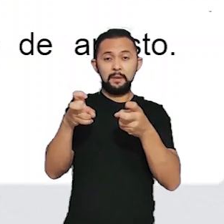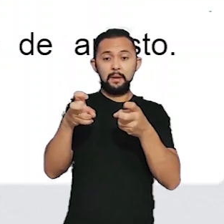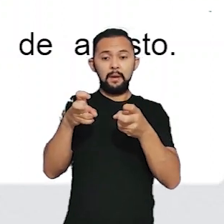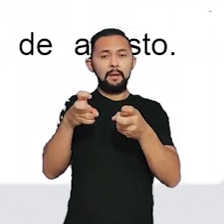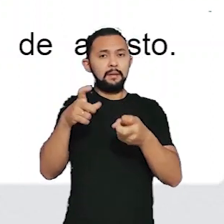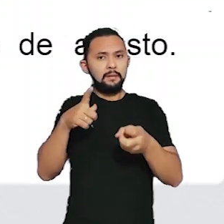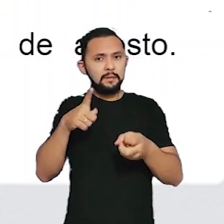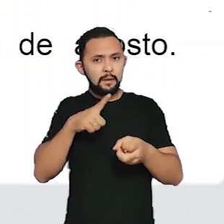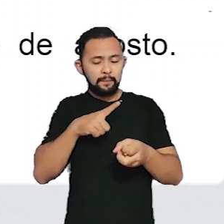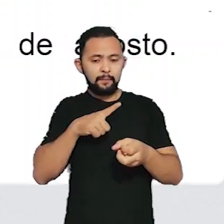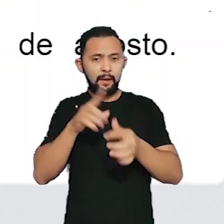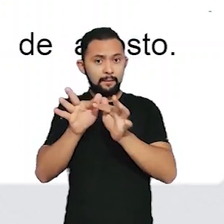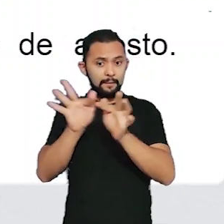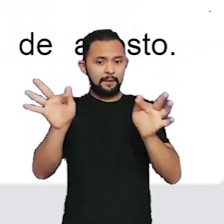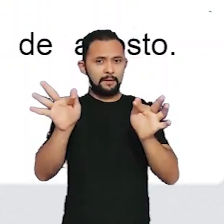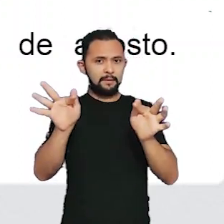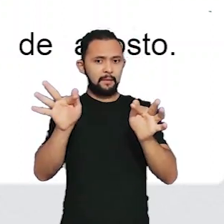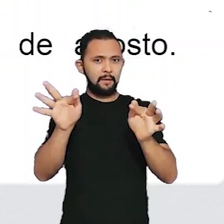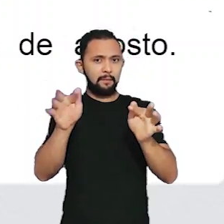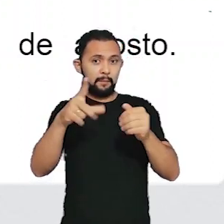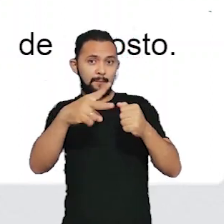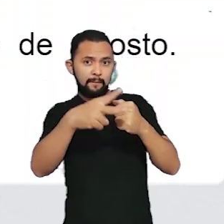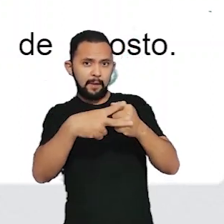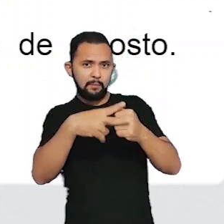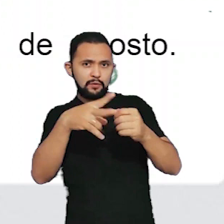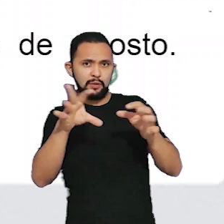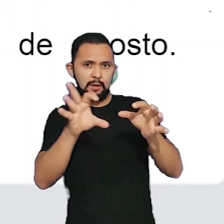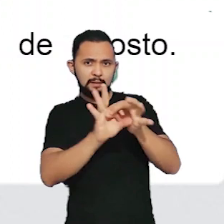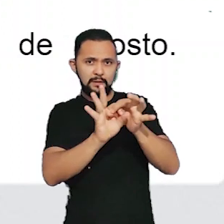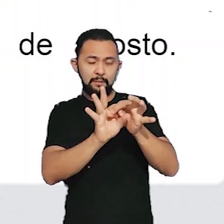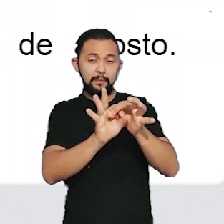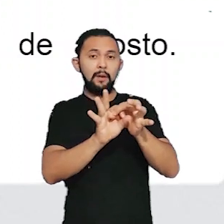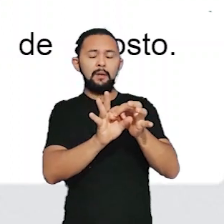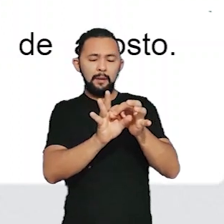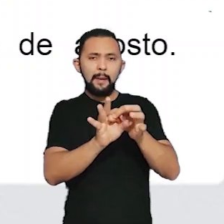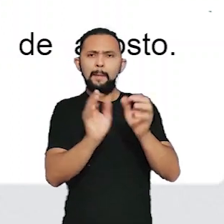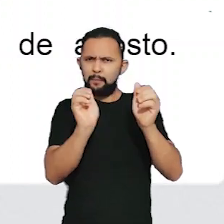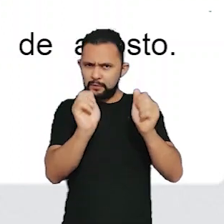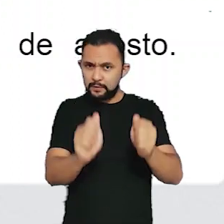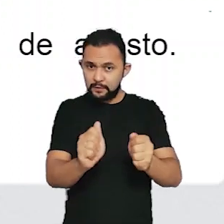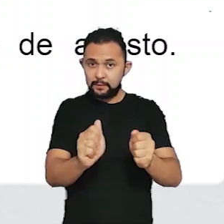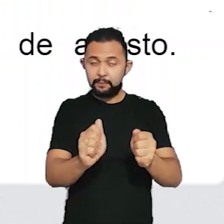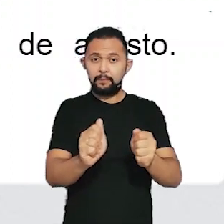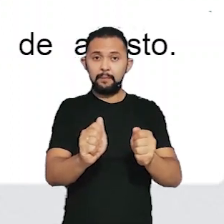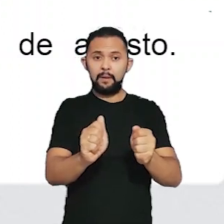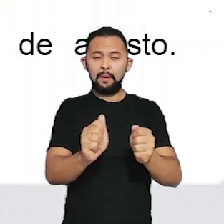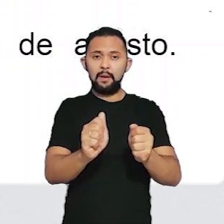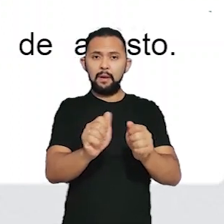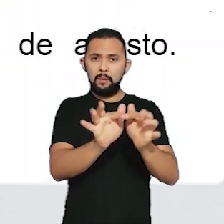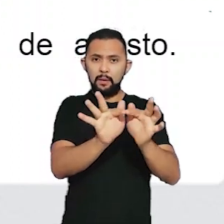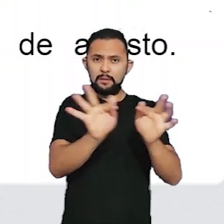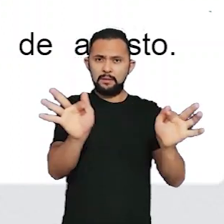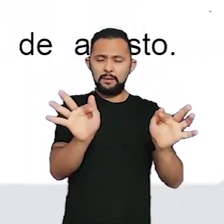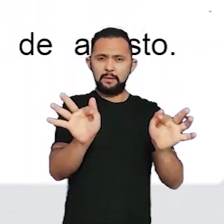verbo de ligação no início, ela tem muita chance de ser uma oração subjetiva. E toda vez que eu tiver o